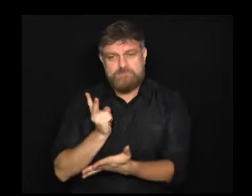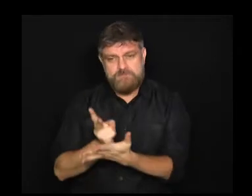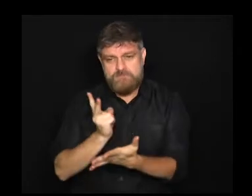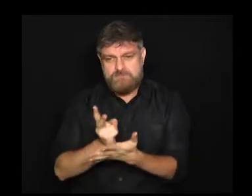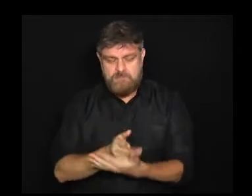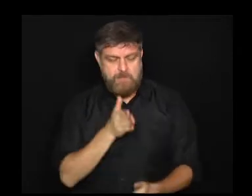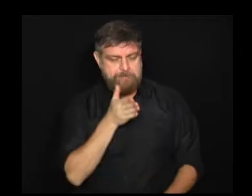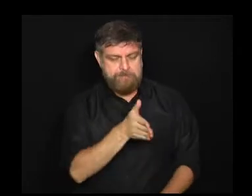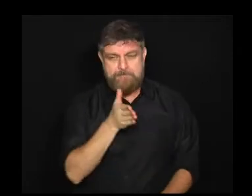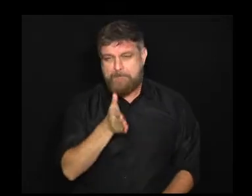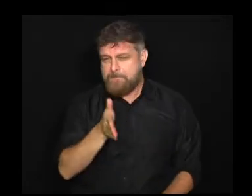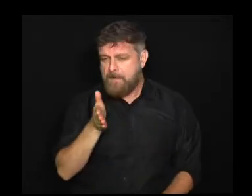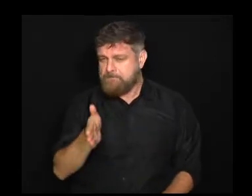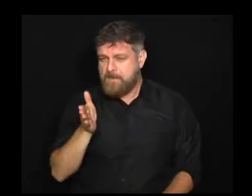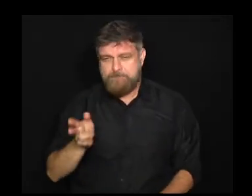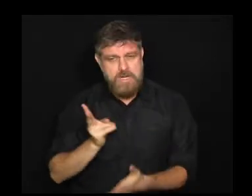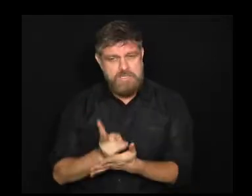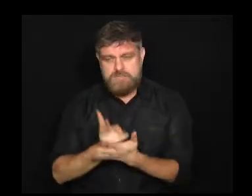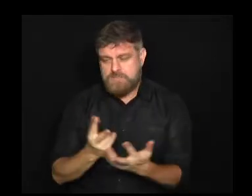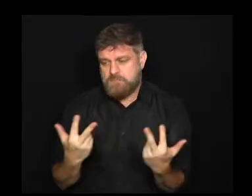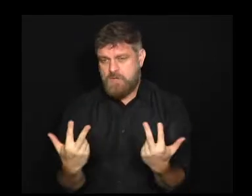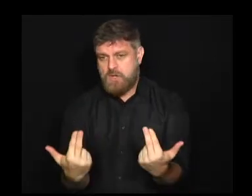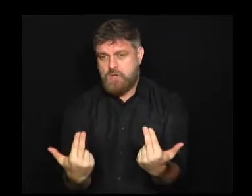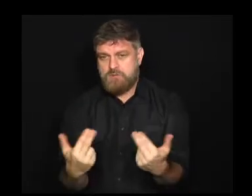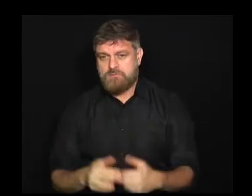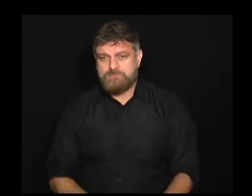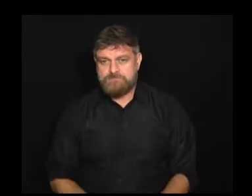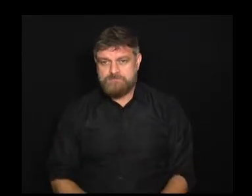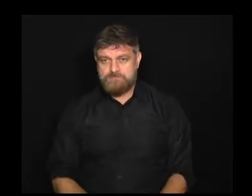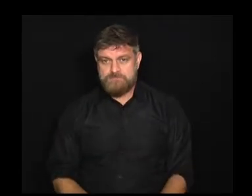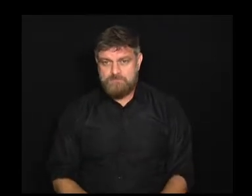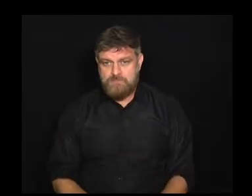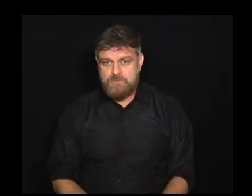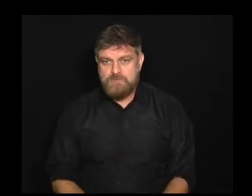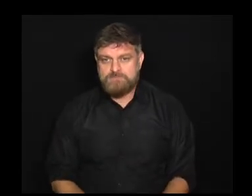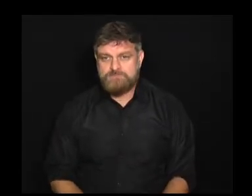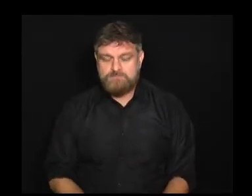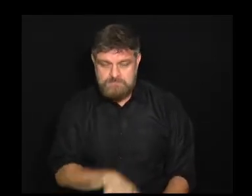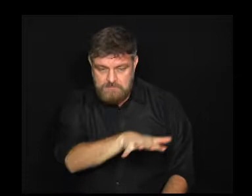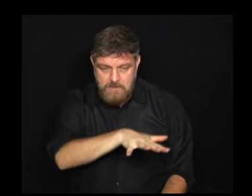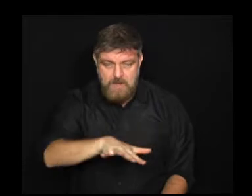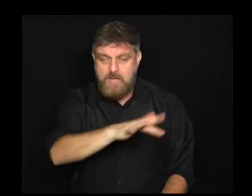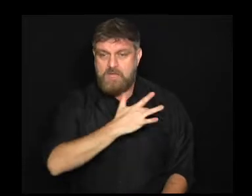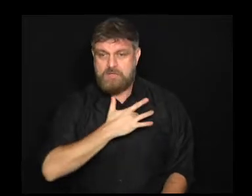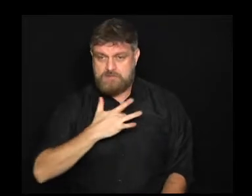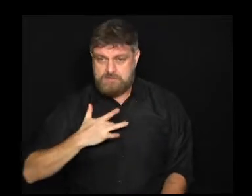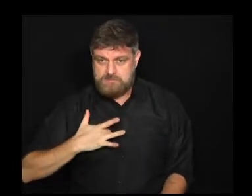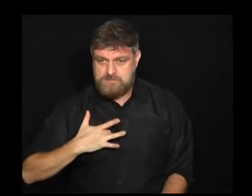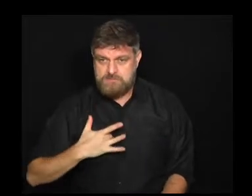a gente sempre teve. Então, os cenários que o Departamento de Saúde